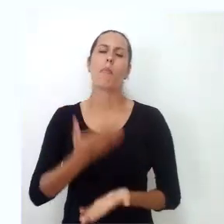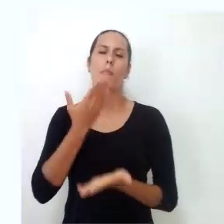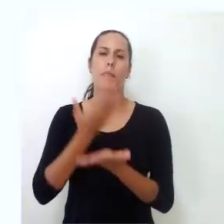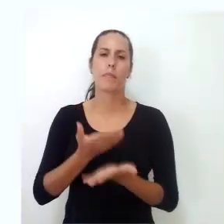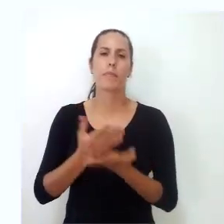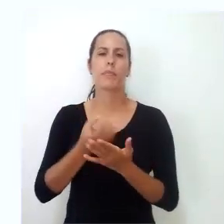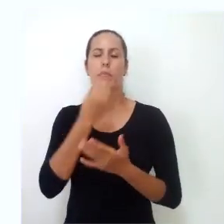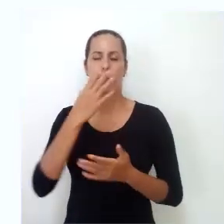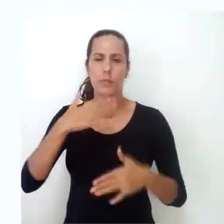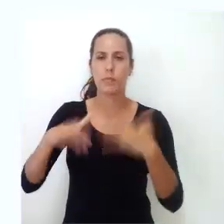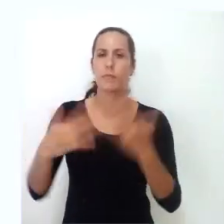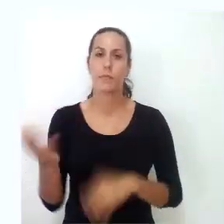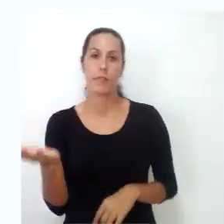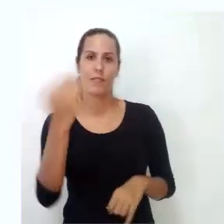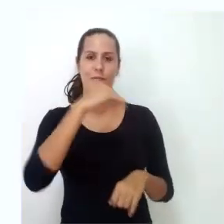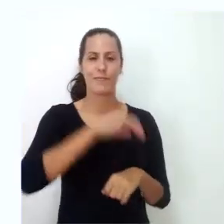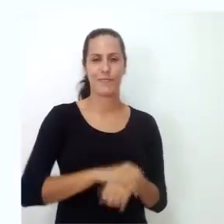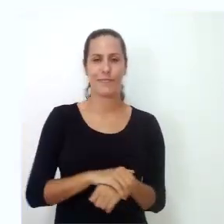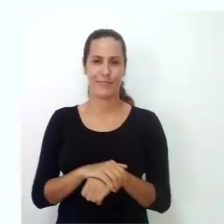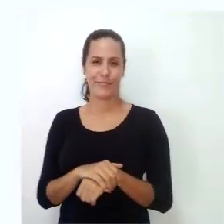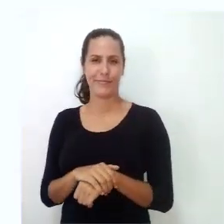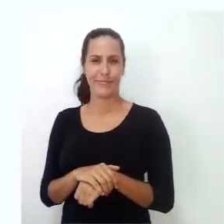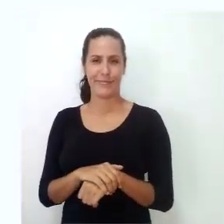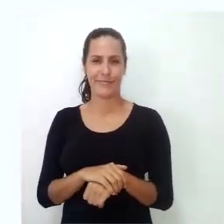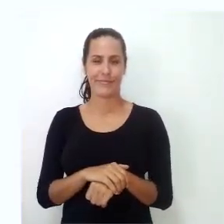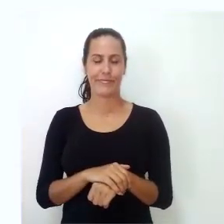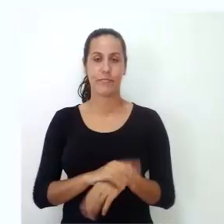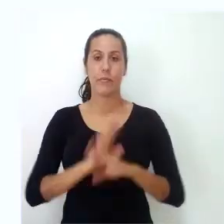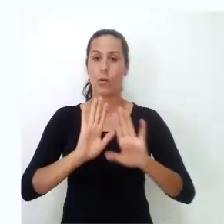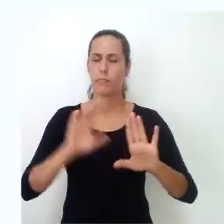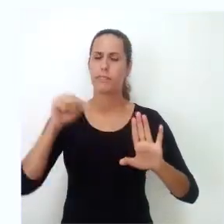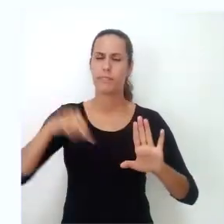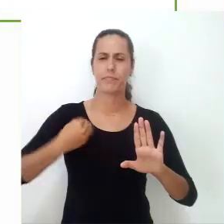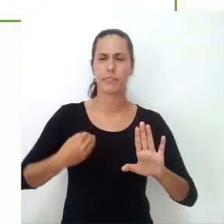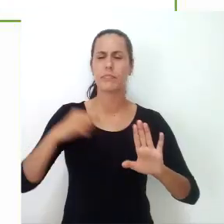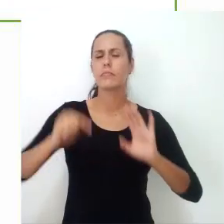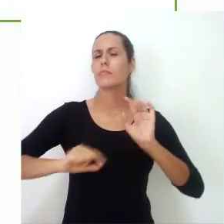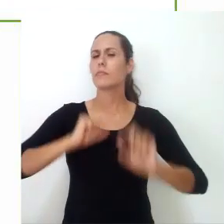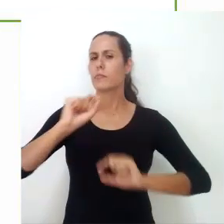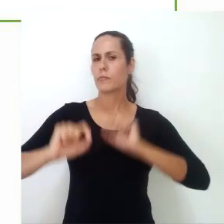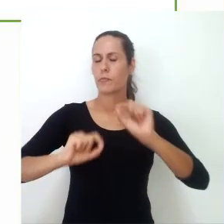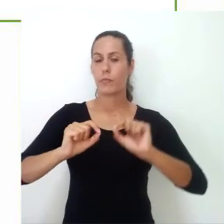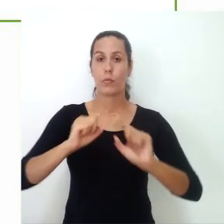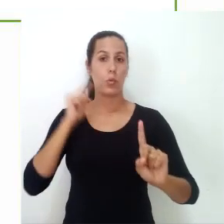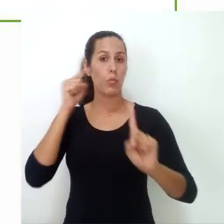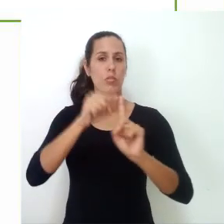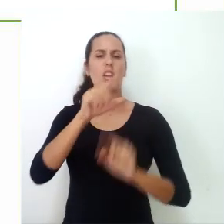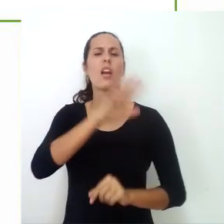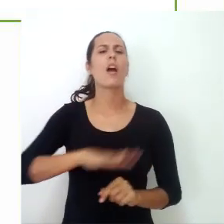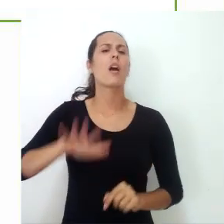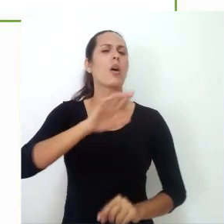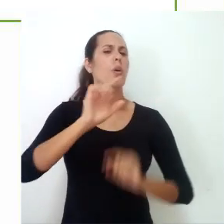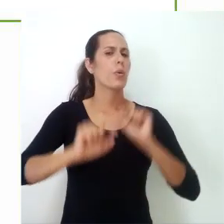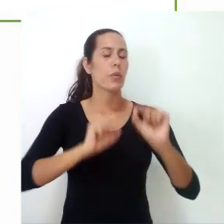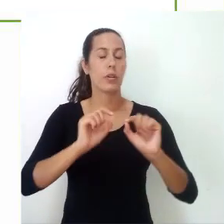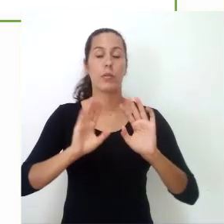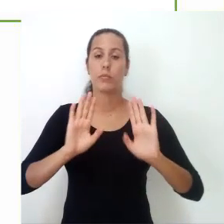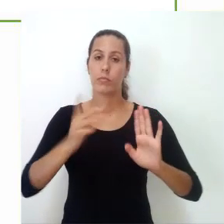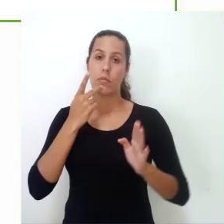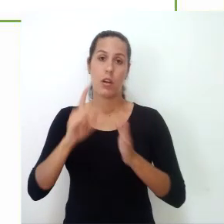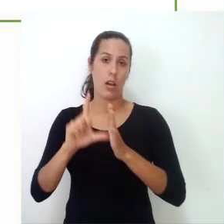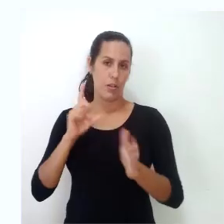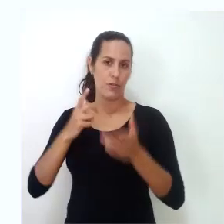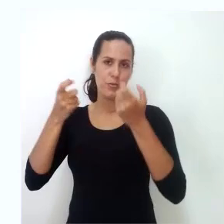estudos, boas caminhadas, vamos estudando. Aqui eu tenho o seguinte, o objetivo geral. Veja, eu falei a